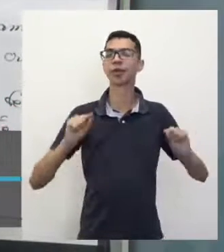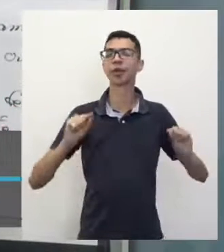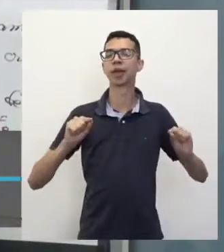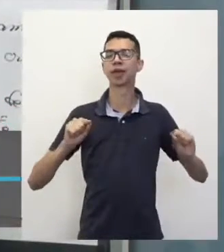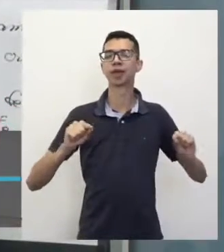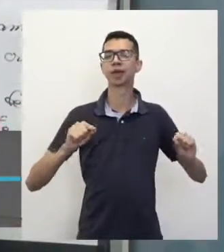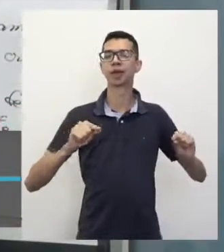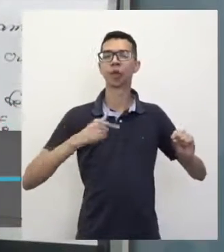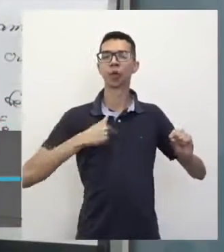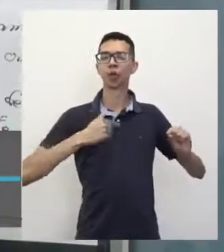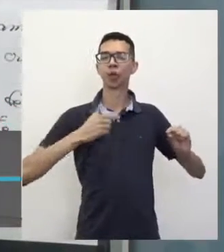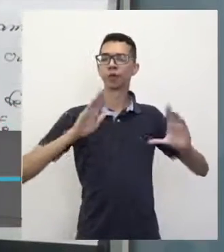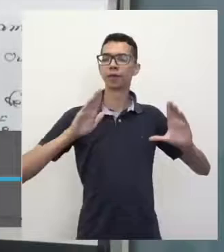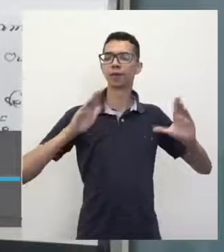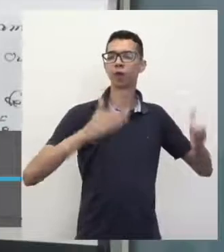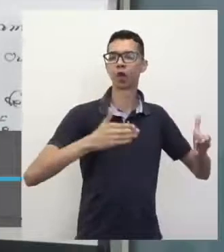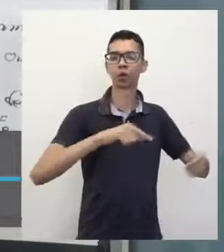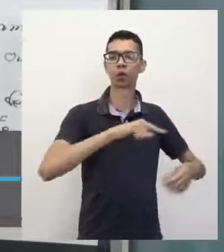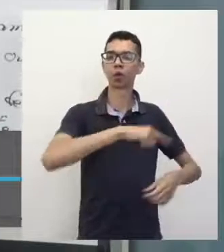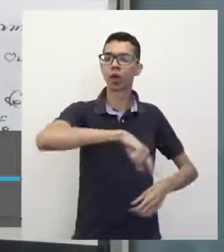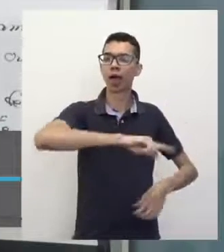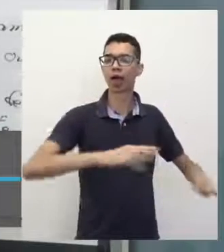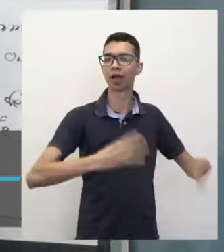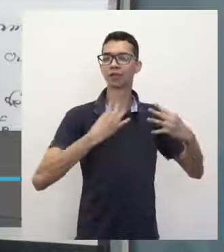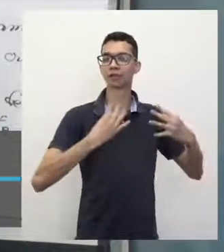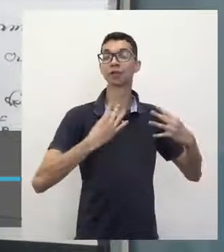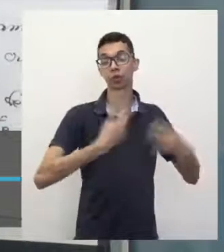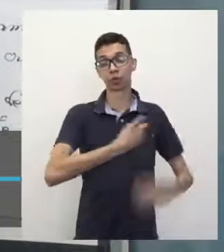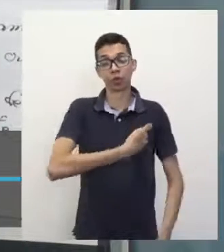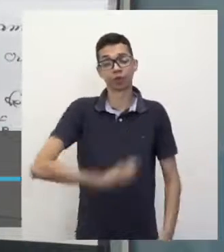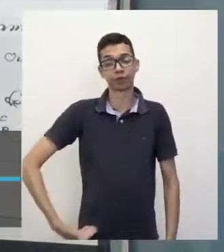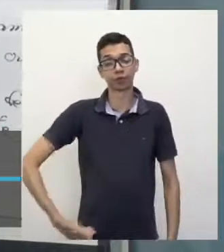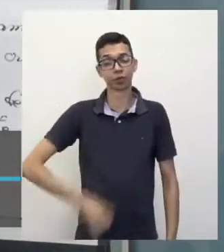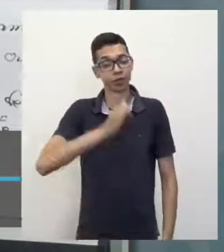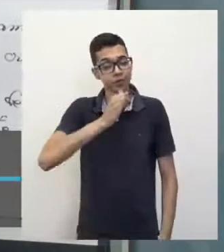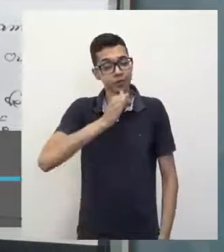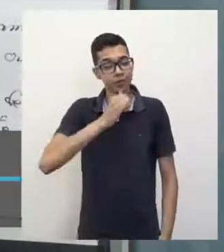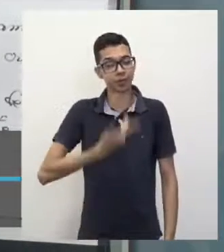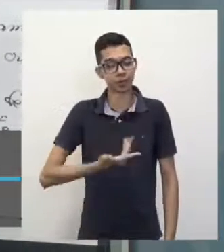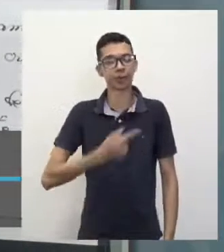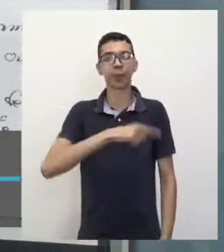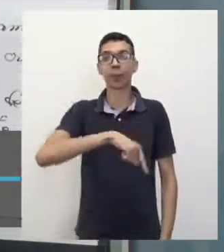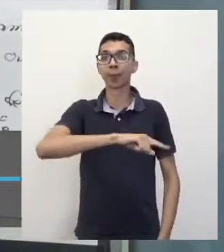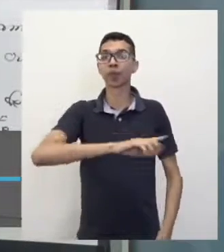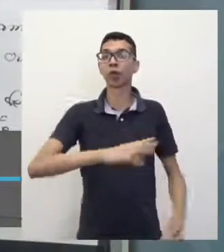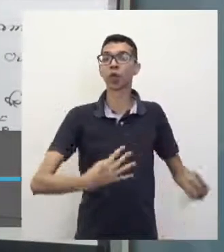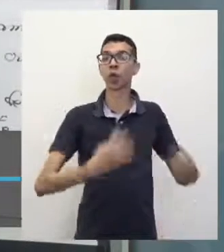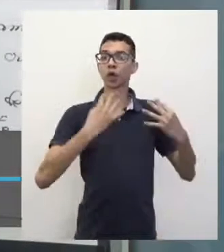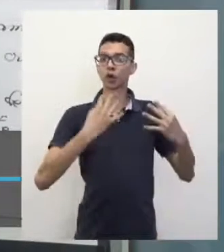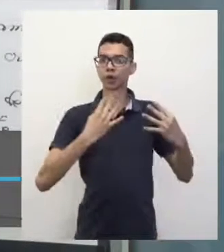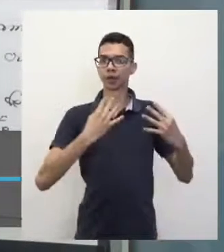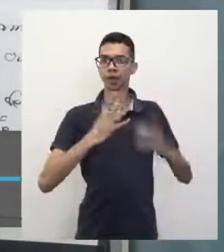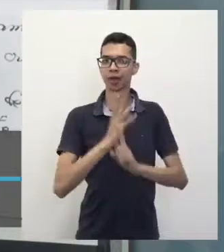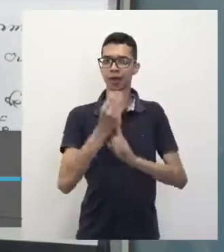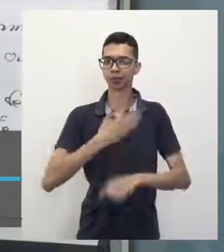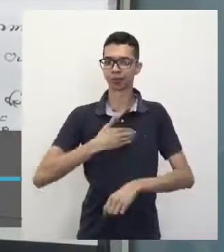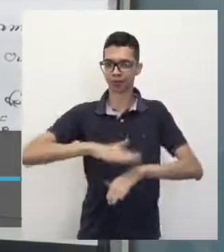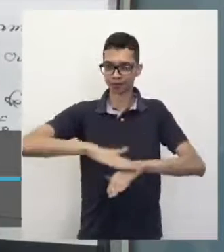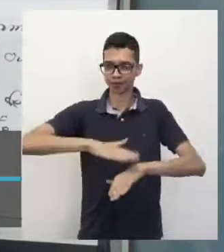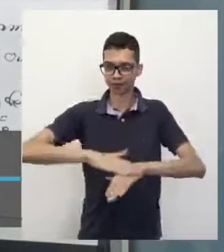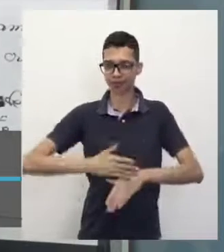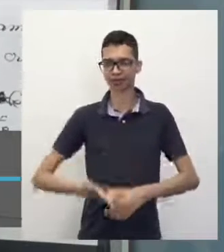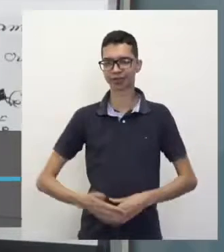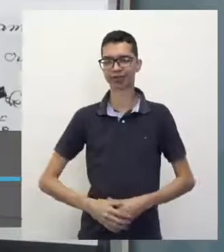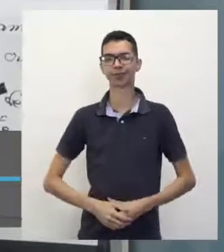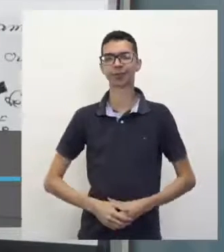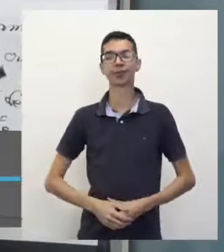aí, que eles, ao observar a minha arte, eles consigam ter uma dimensão, mesmo que pequena, do quanto é difícil a vida